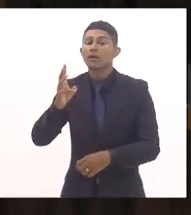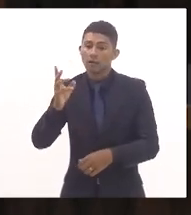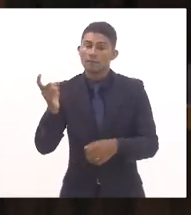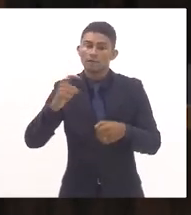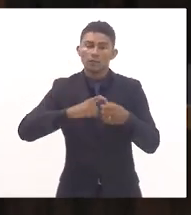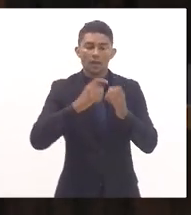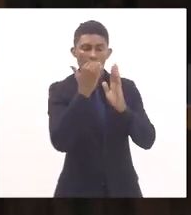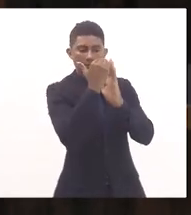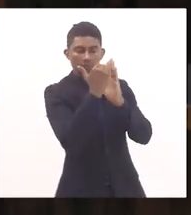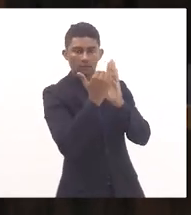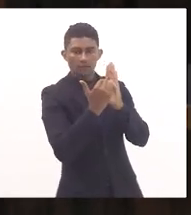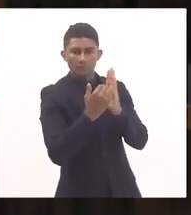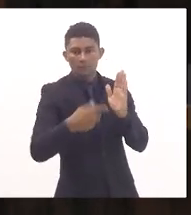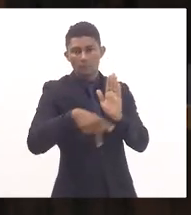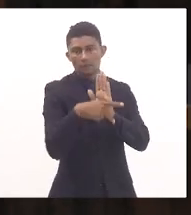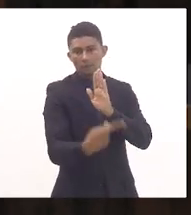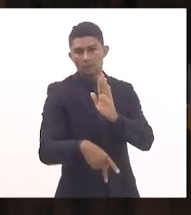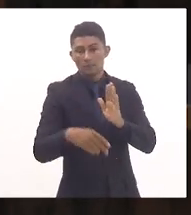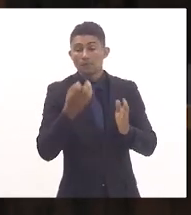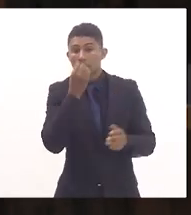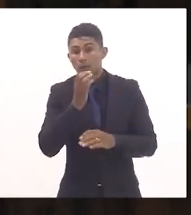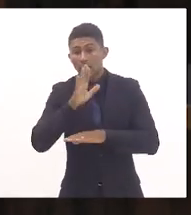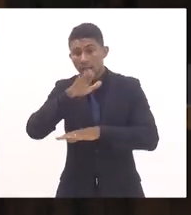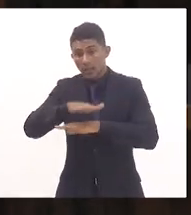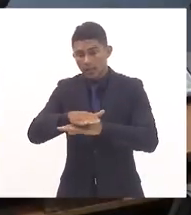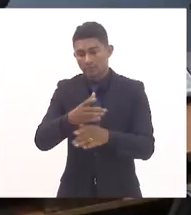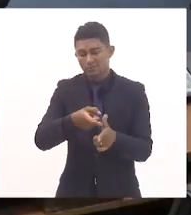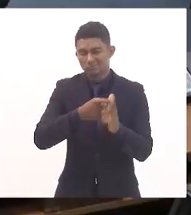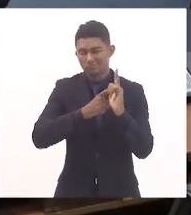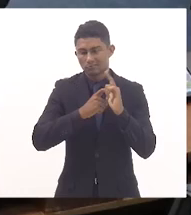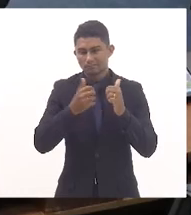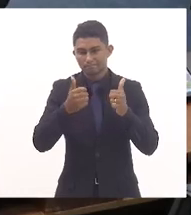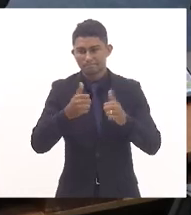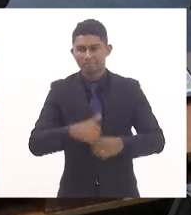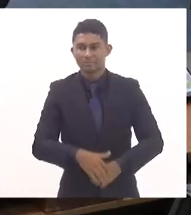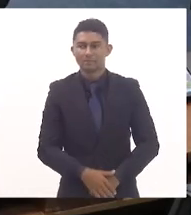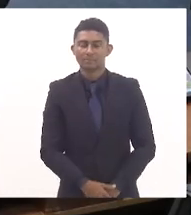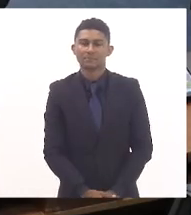retornaremos com a ordem do dia boa tarde a todos estão suspensos trabalho